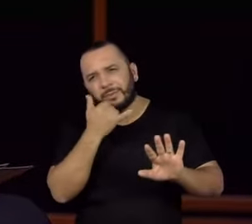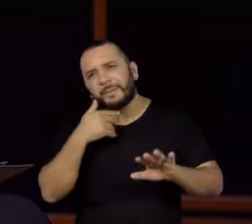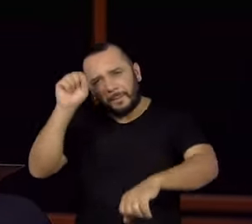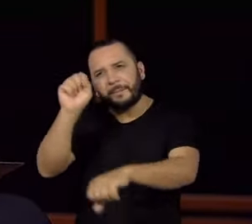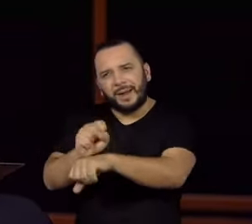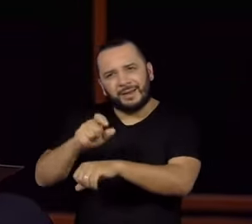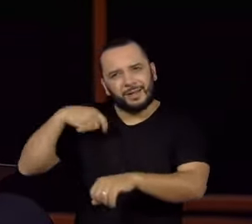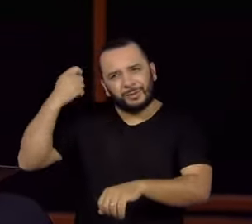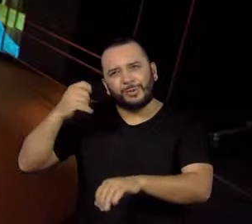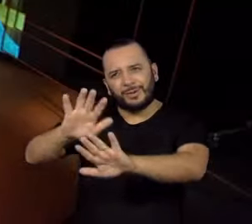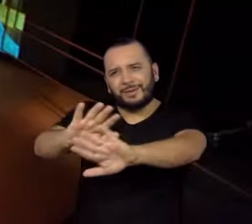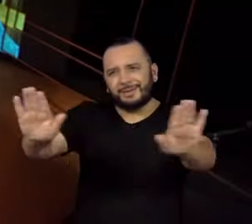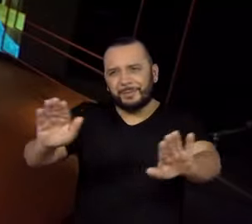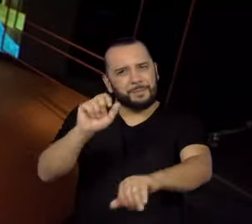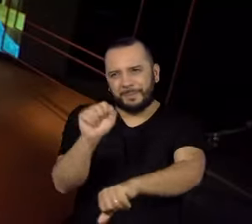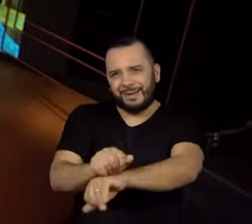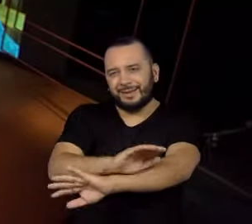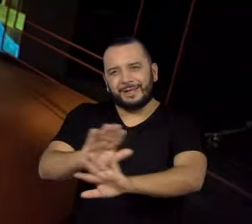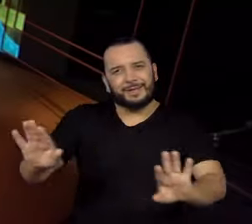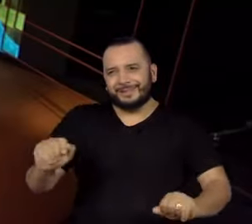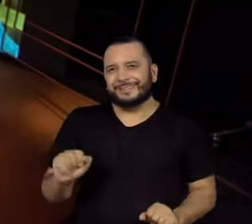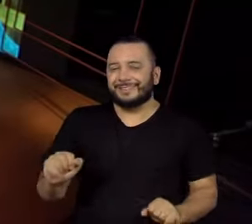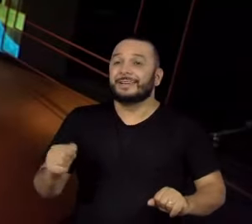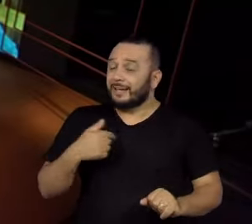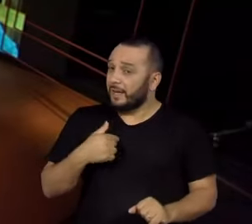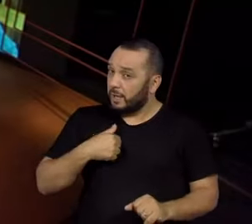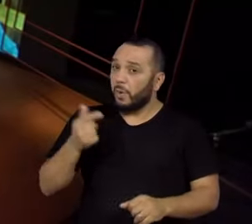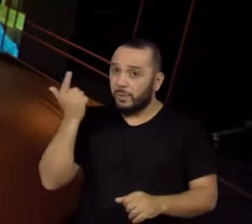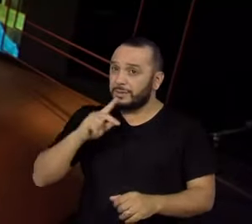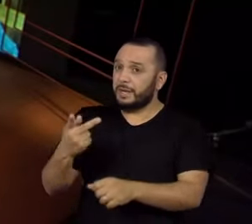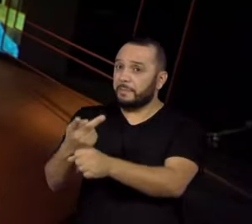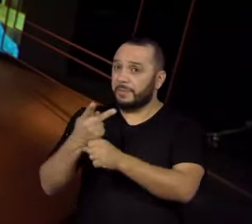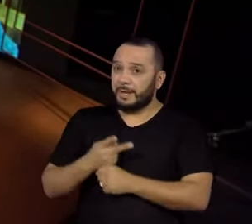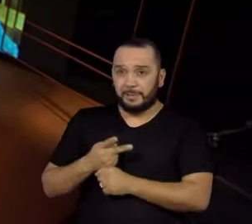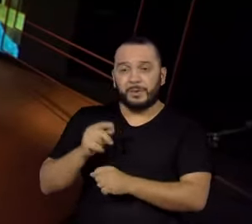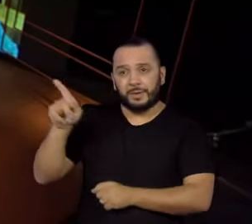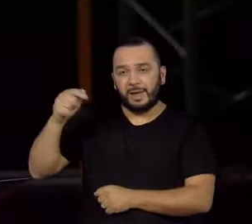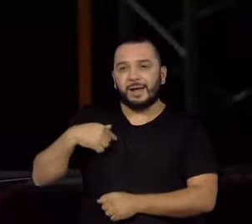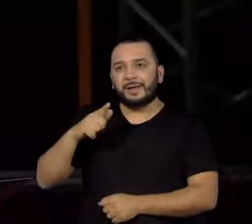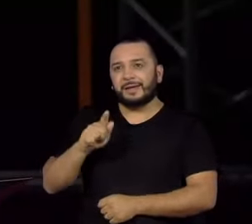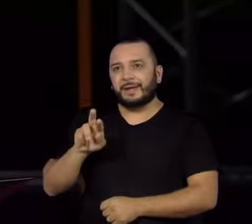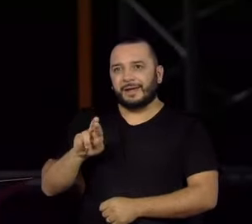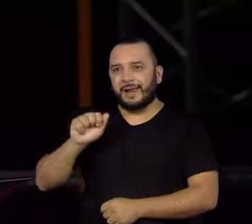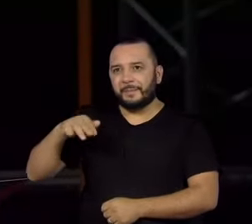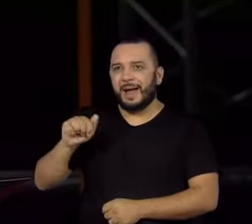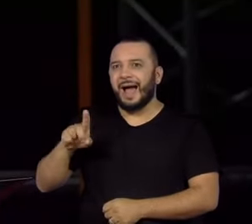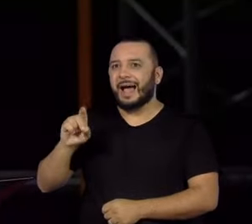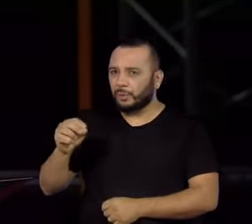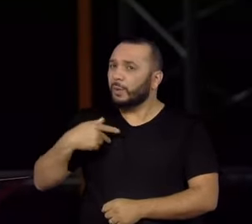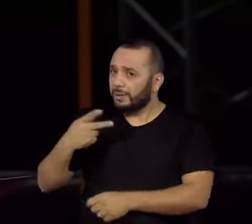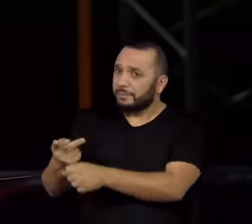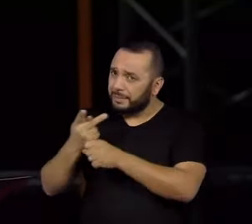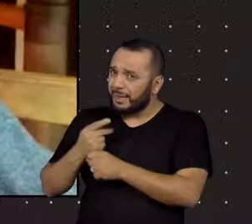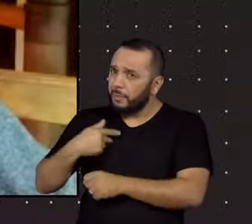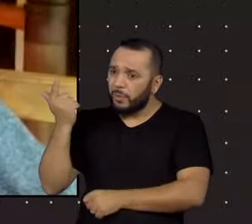no auge, no meu primeiro trabalho eu já ganhei um prêmio em Gramado, aqui da Associação Paulista, eu então não